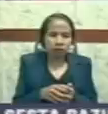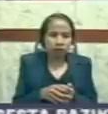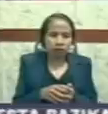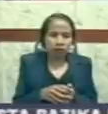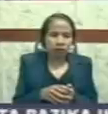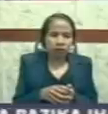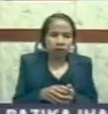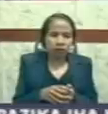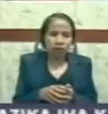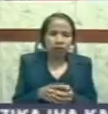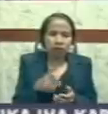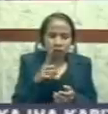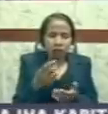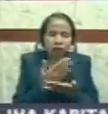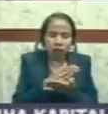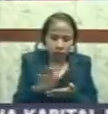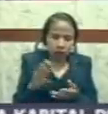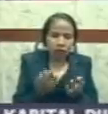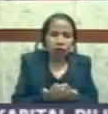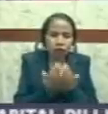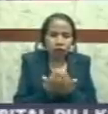ou ne lolosa tu solatan roida.